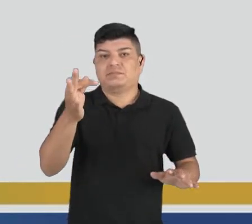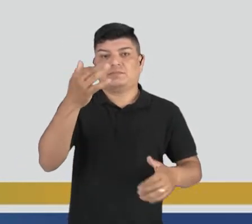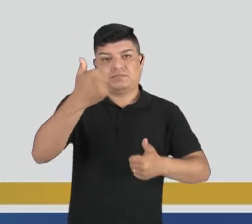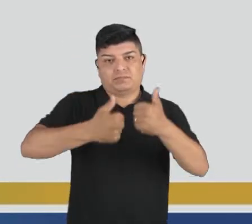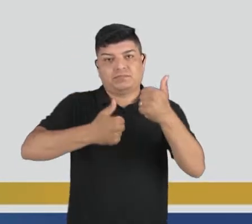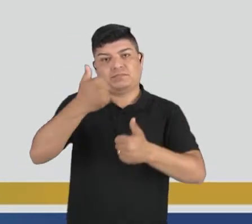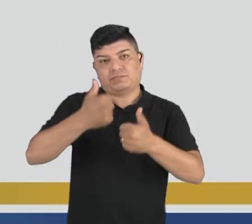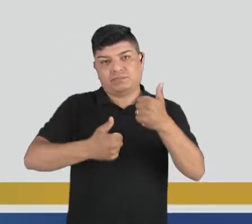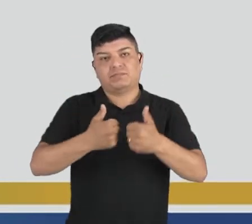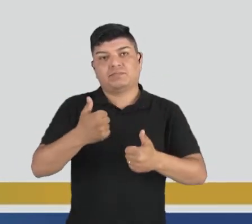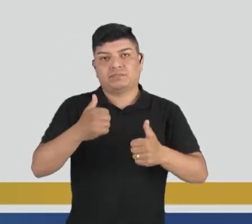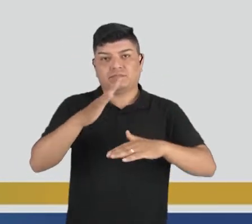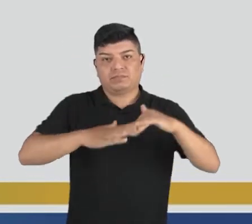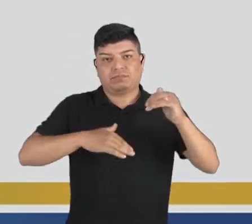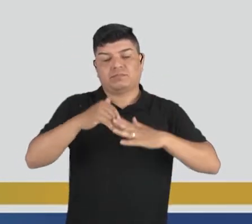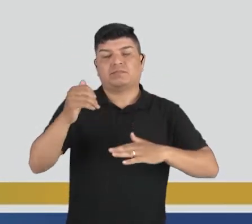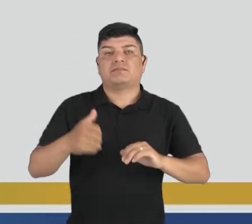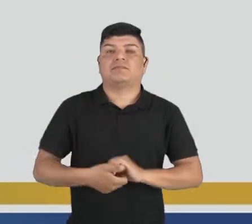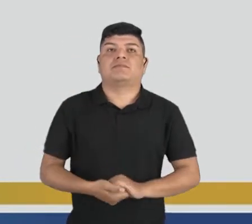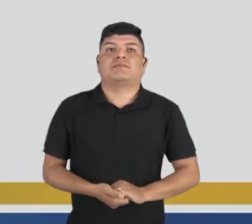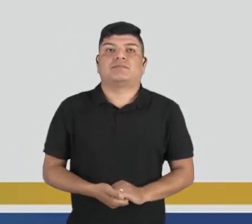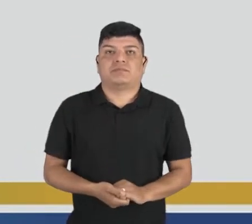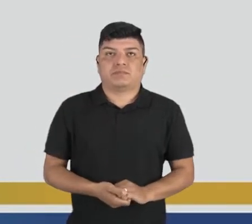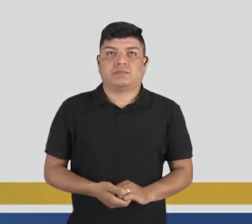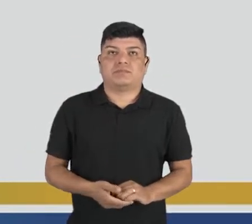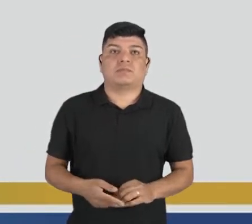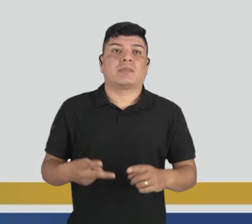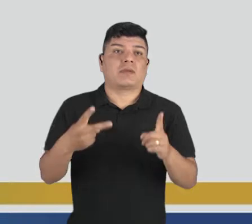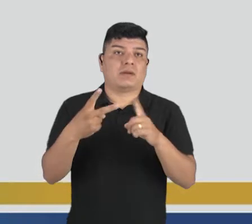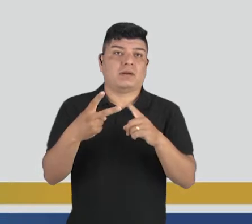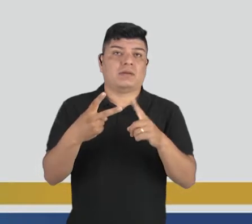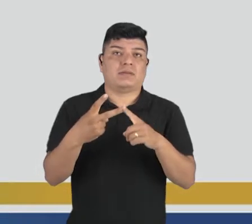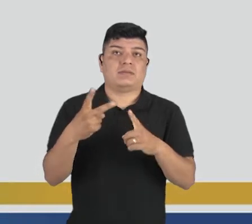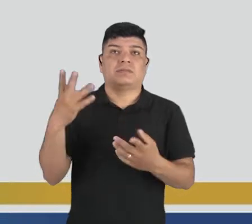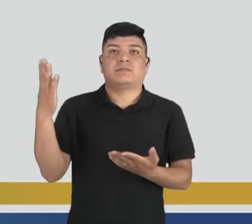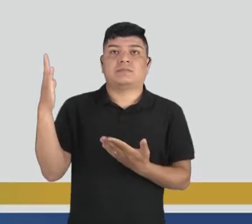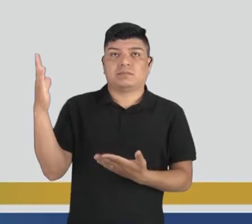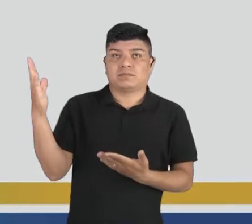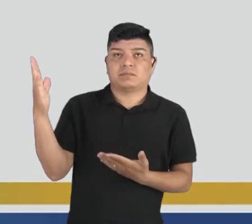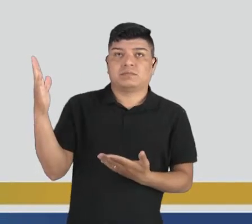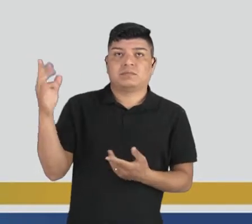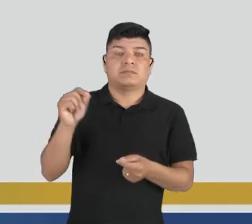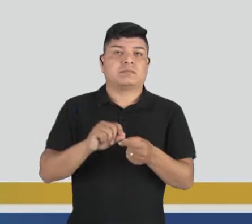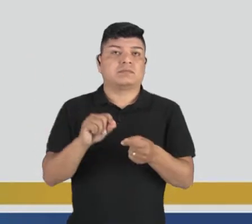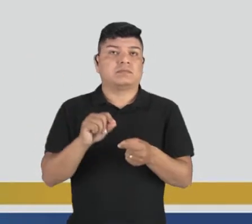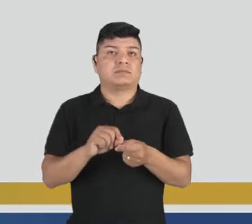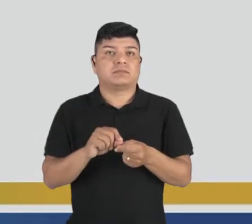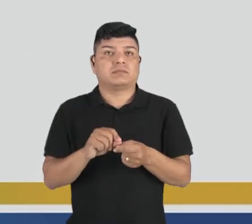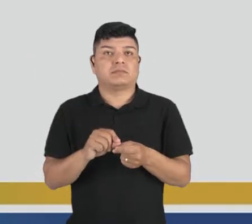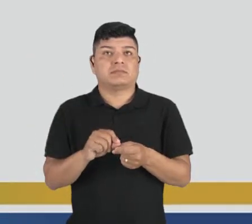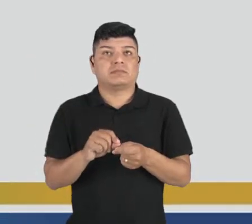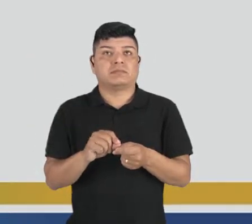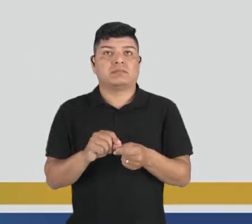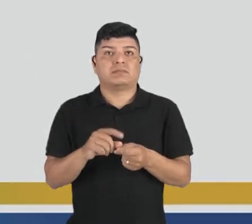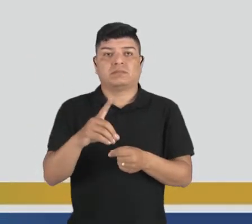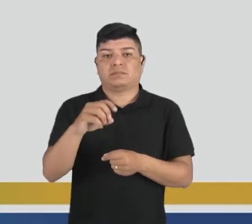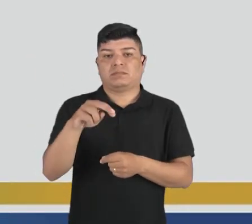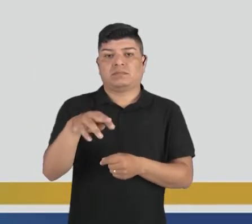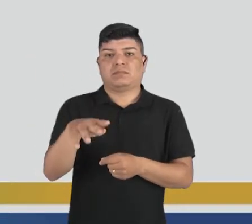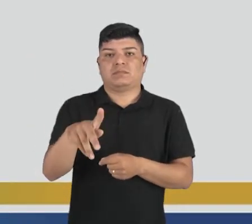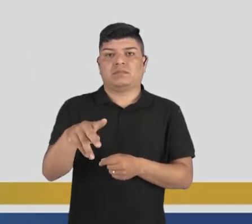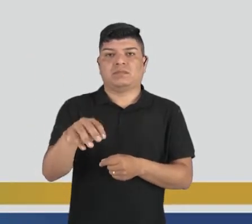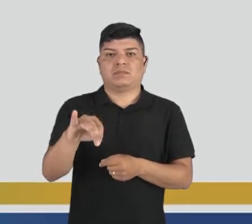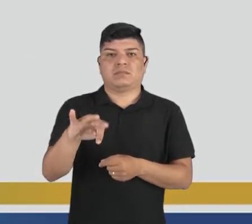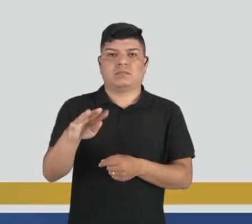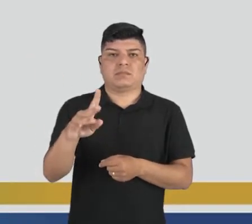2 relacionada à obra, né? Referente aos grandes autores, Miguel de Cervantes, a produzida a obra Dom Quixote de la